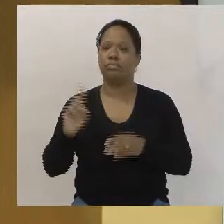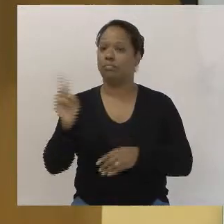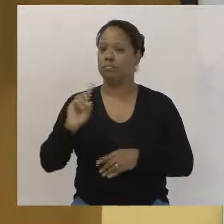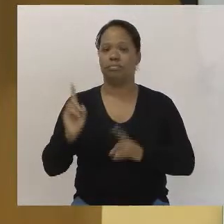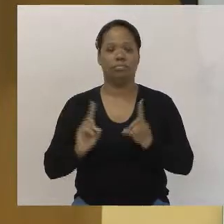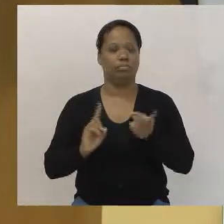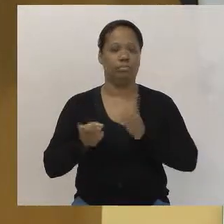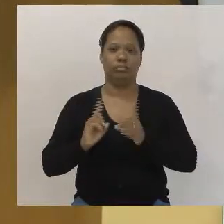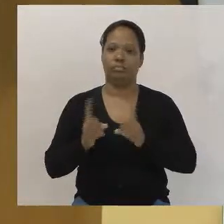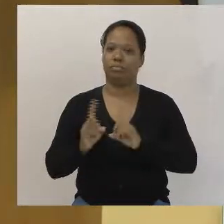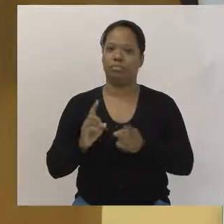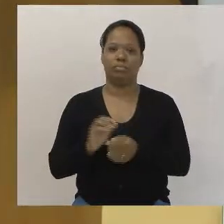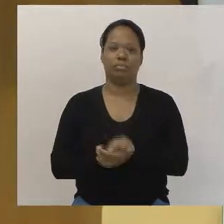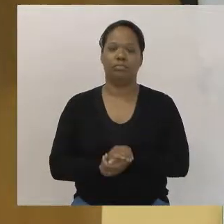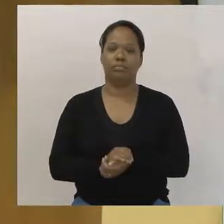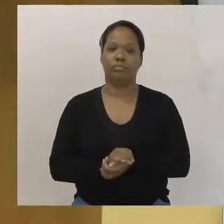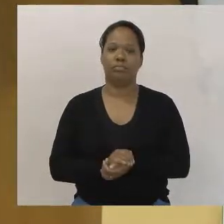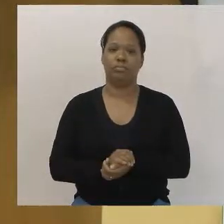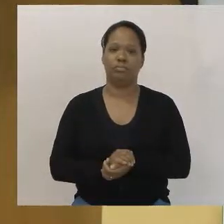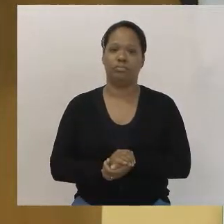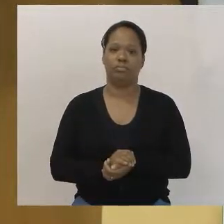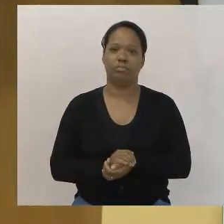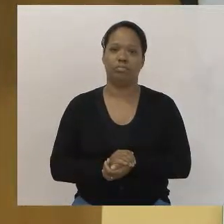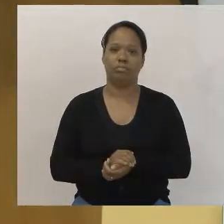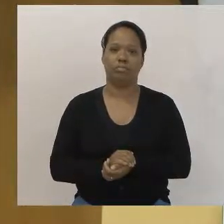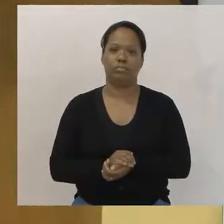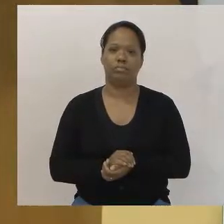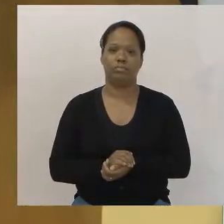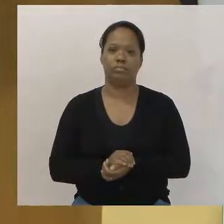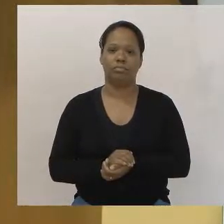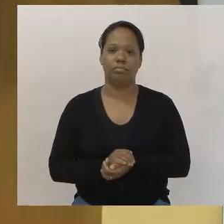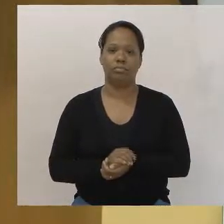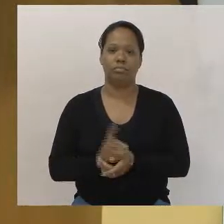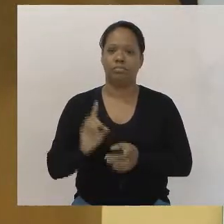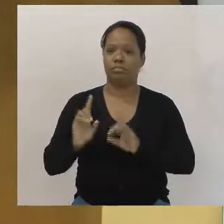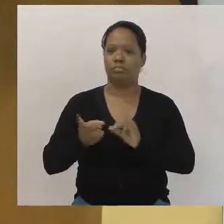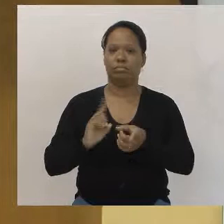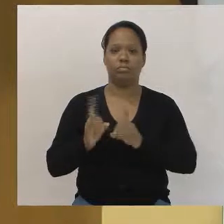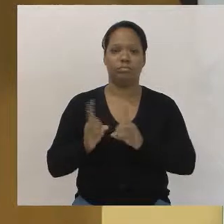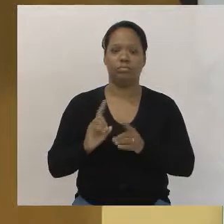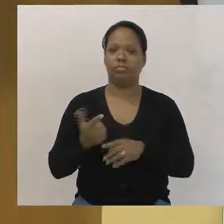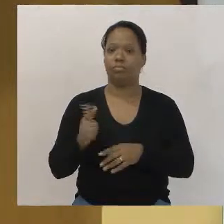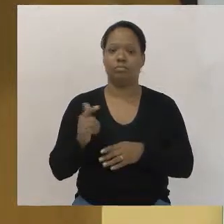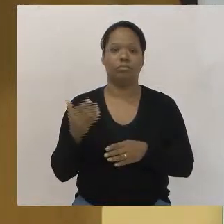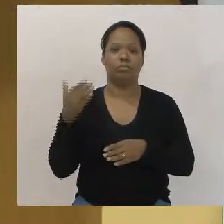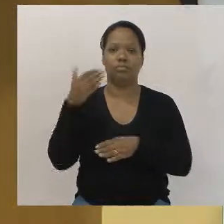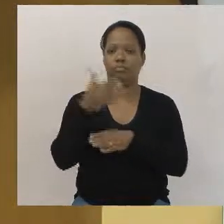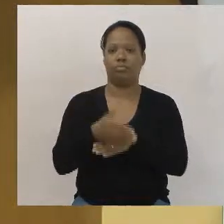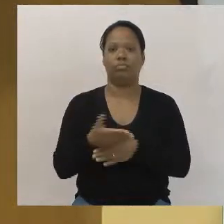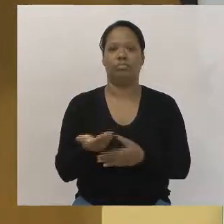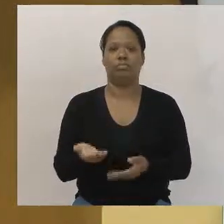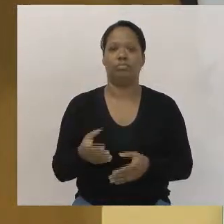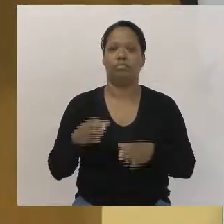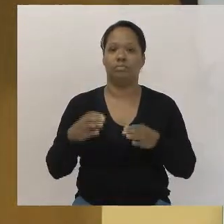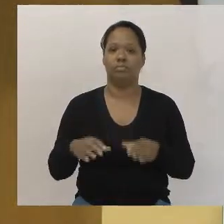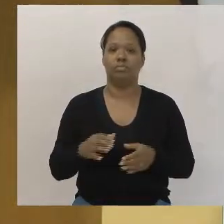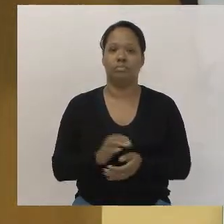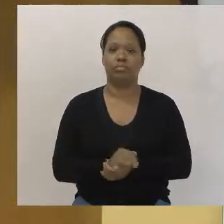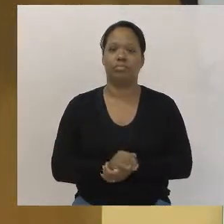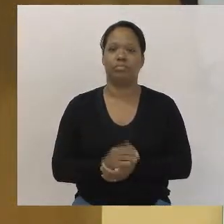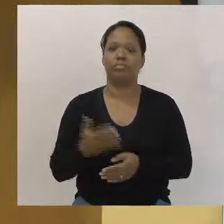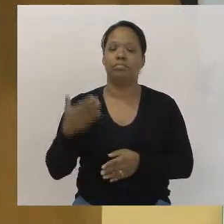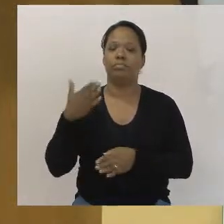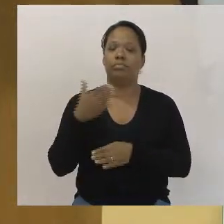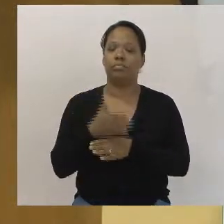dutra etana dutra dutra não existe entrada do bairro pela dor nós temos